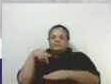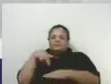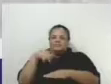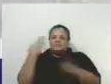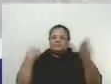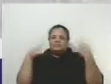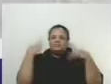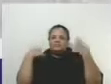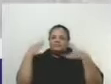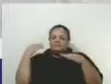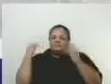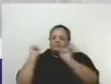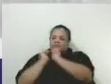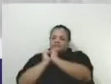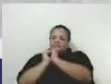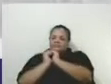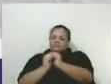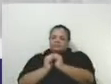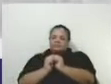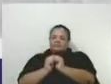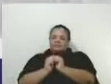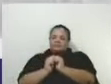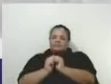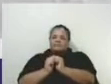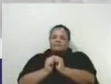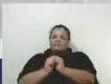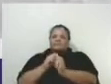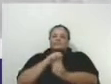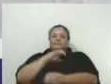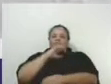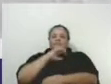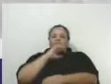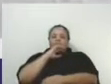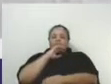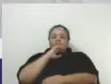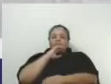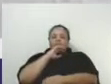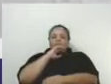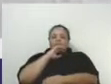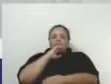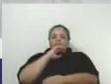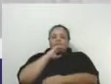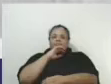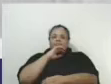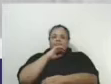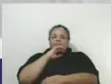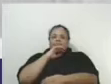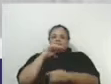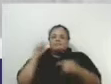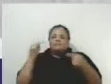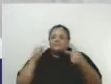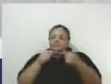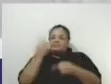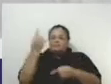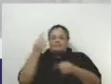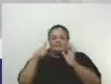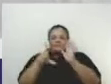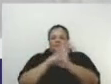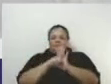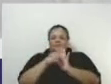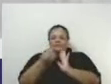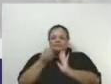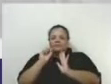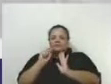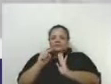eles não observam o cumprimento da lei 6.315, essa é uma lei de